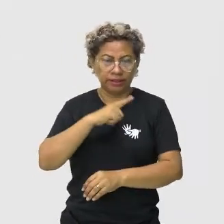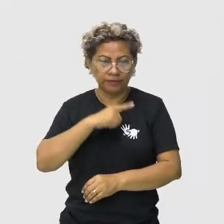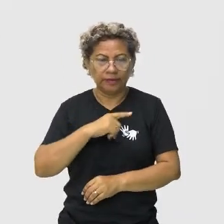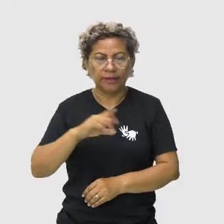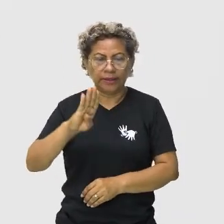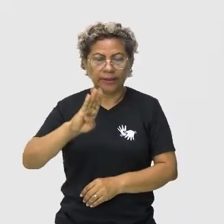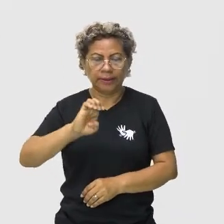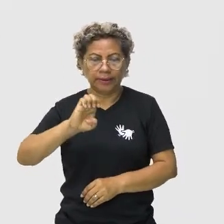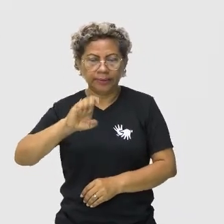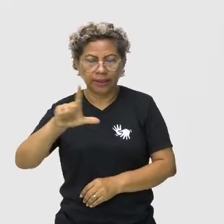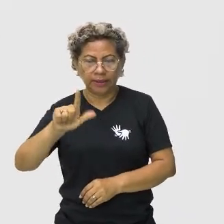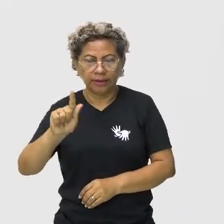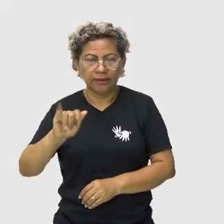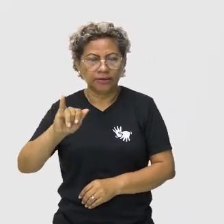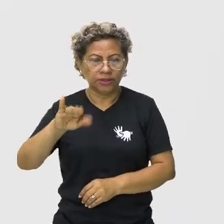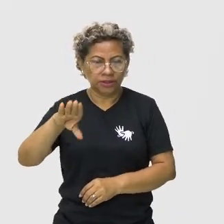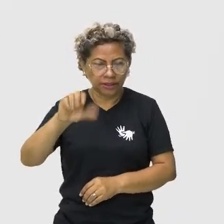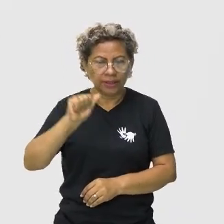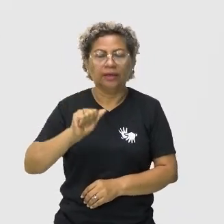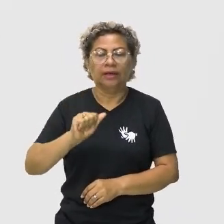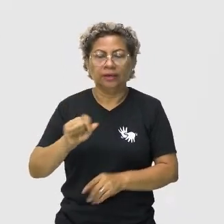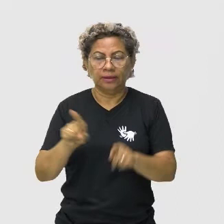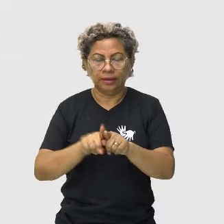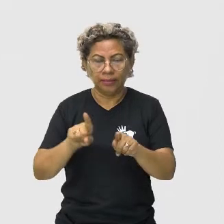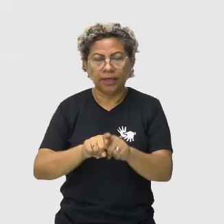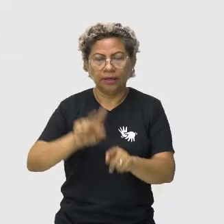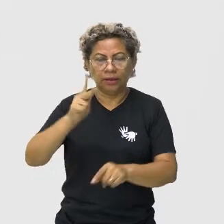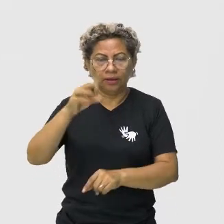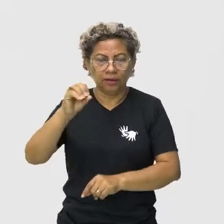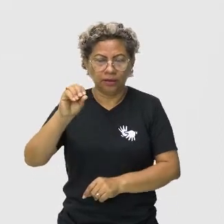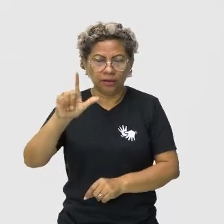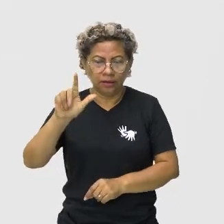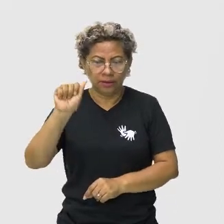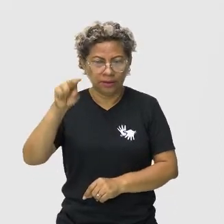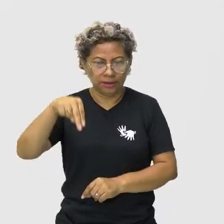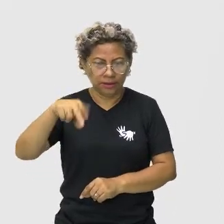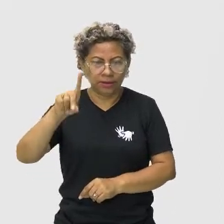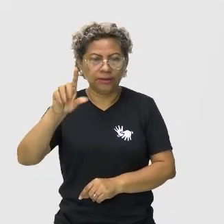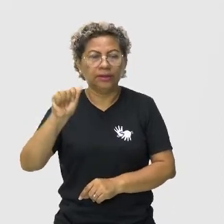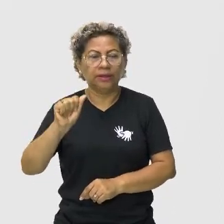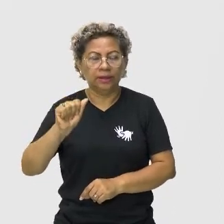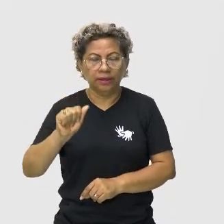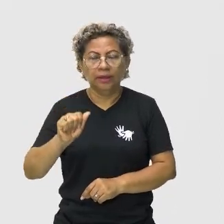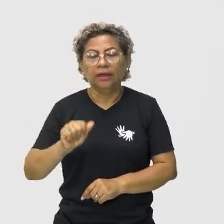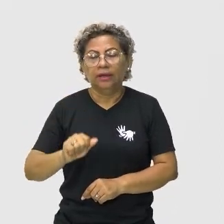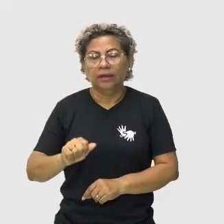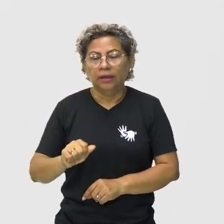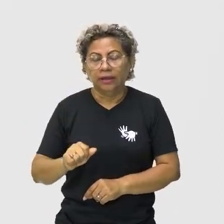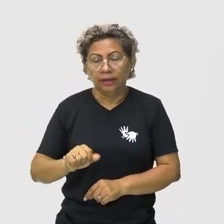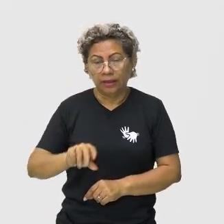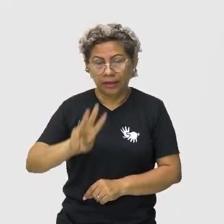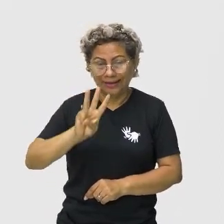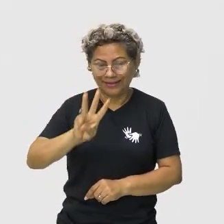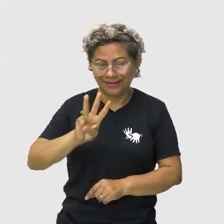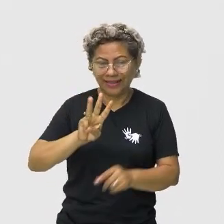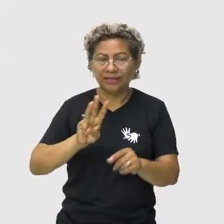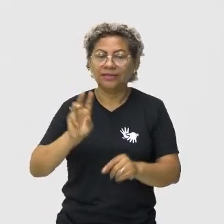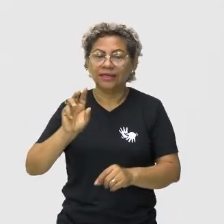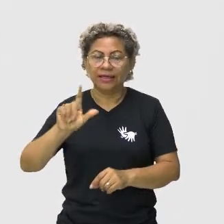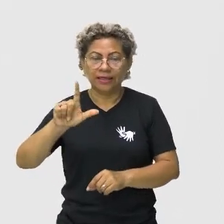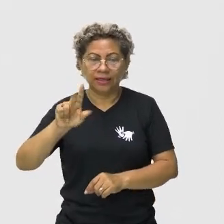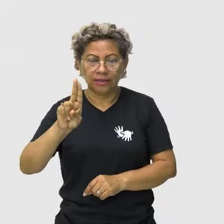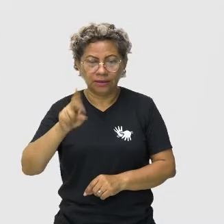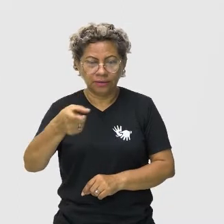a Holanda e Luxemburgo, tá? Para melhorar a economia desses países. Então, acabou surgindo o quê?